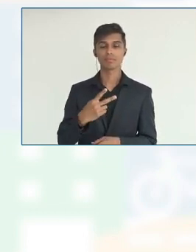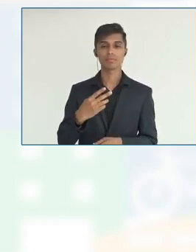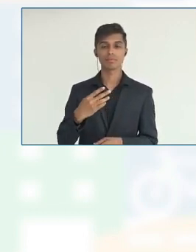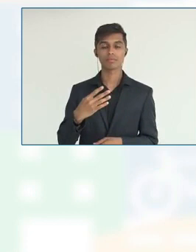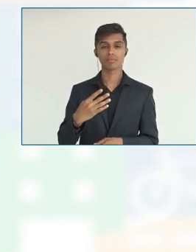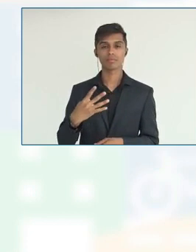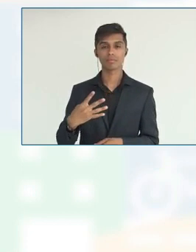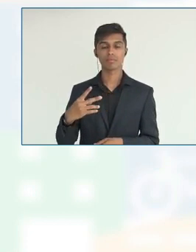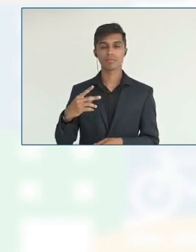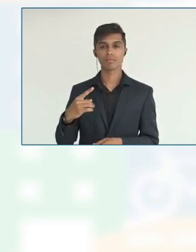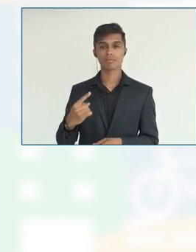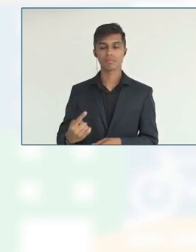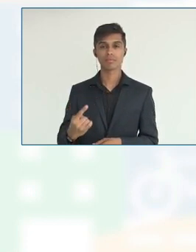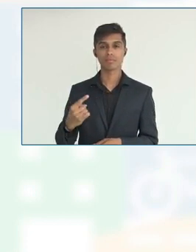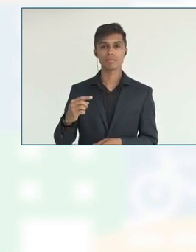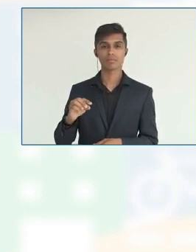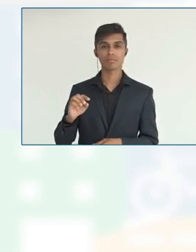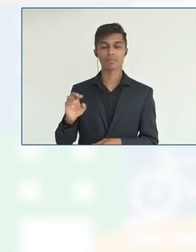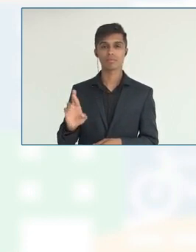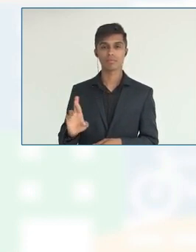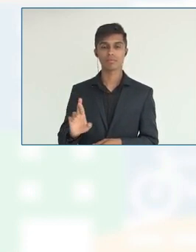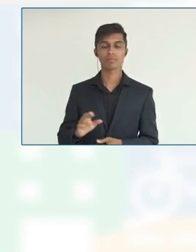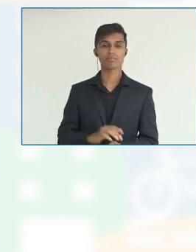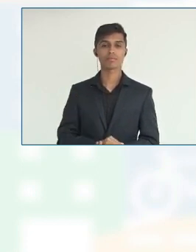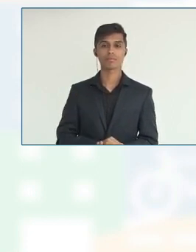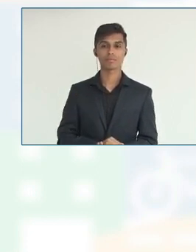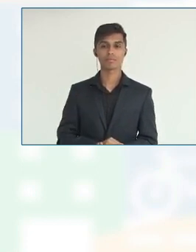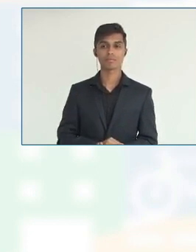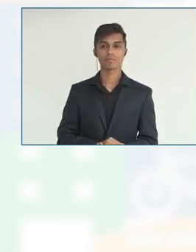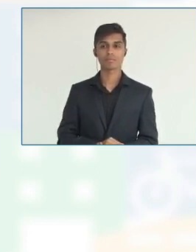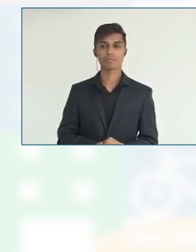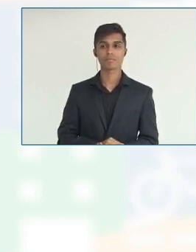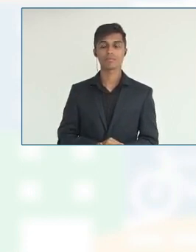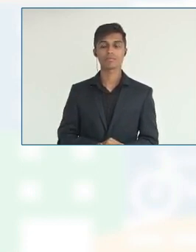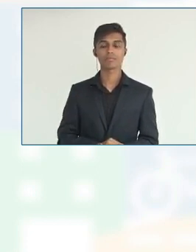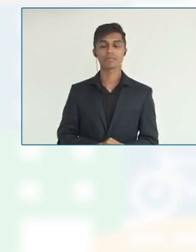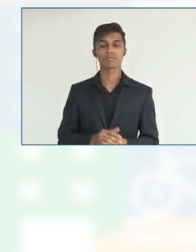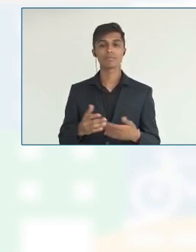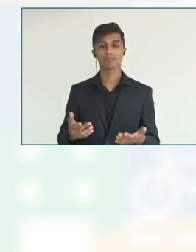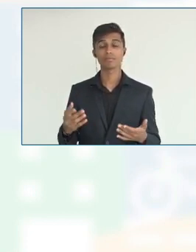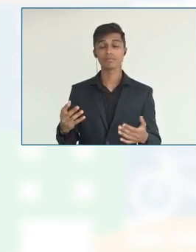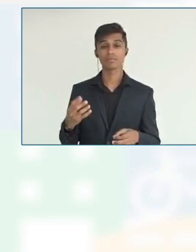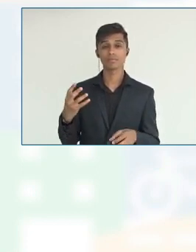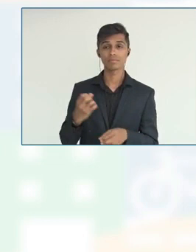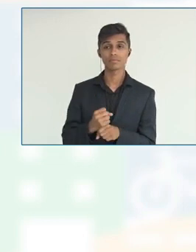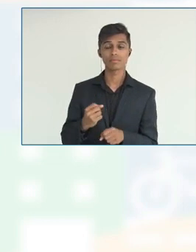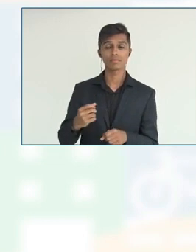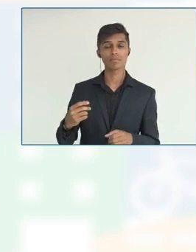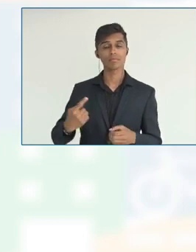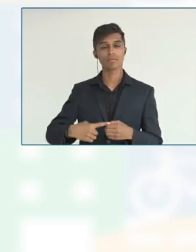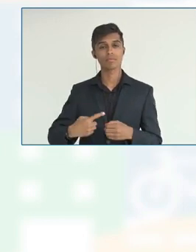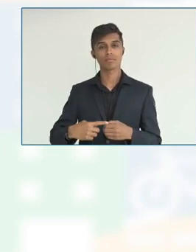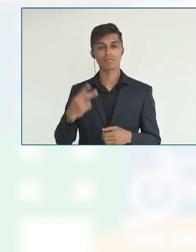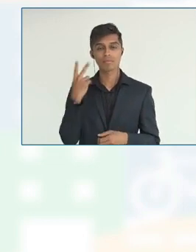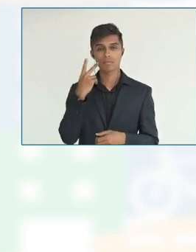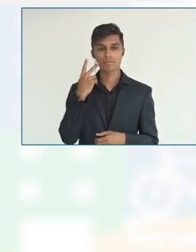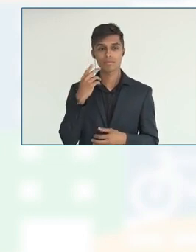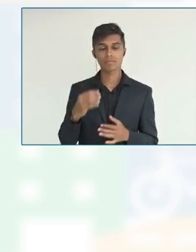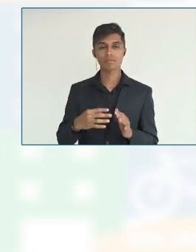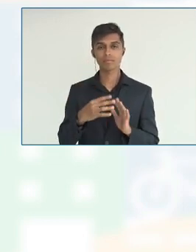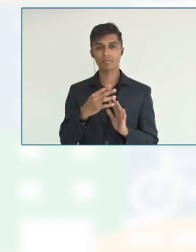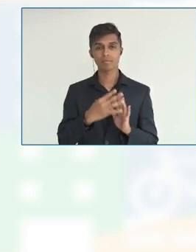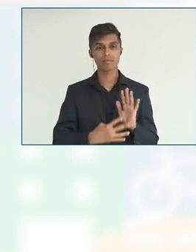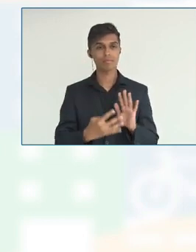62.341, né, isso dados de 2019. E a cidade de São Paulo tem hoje, segundo o Cadastro Nacional de Estabelecimentos